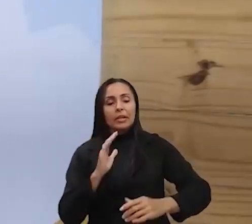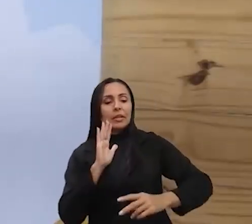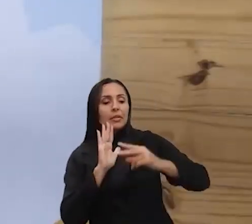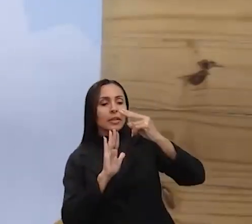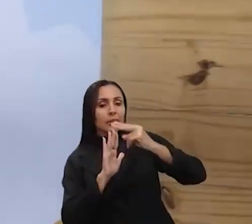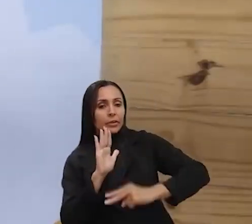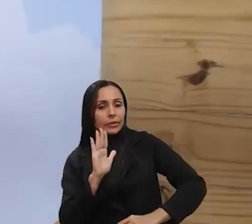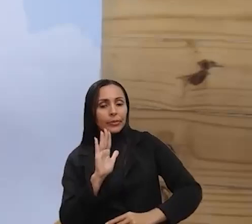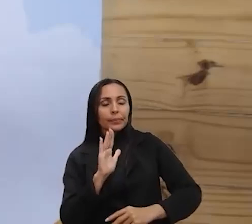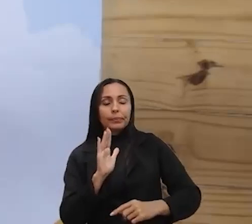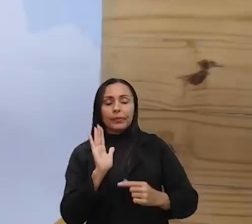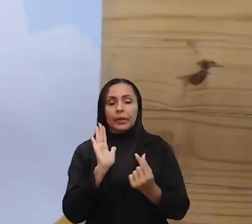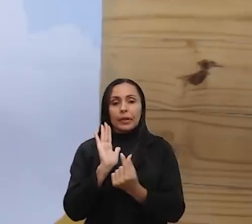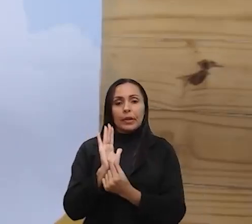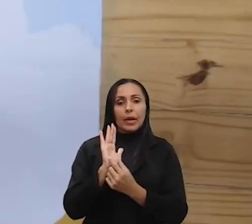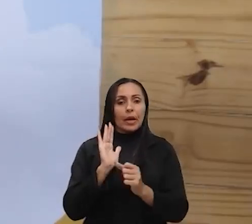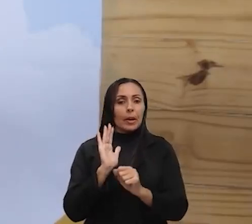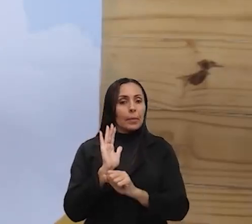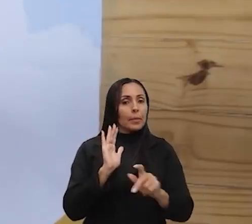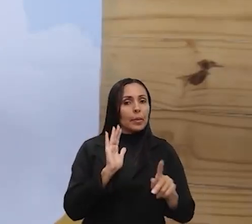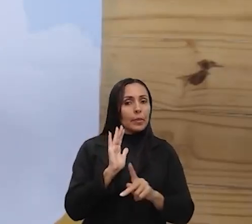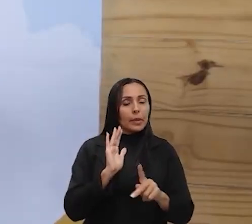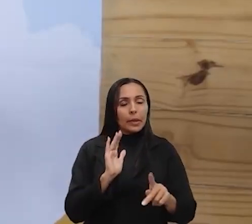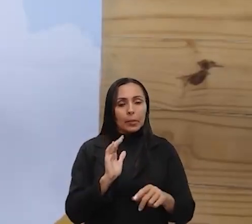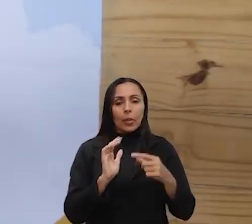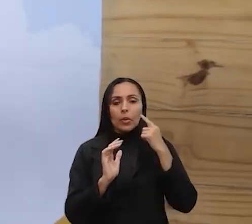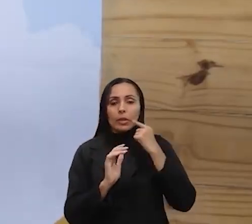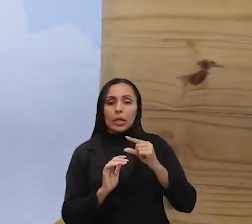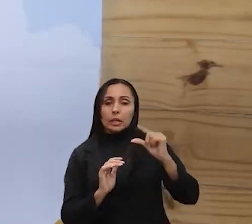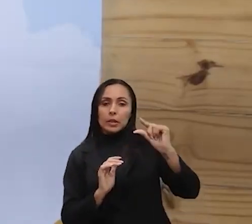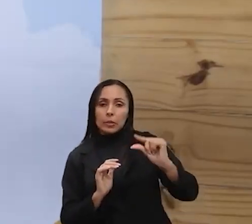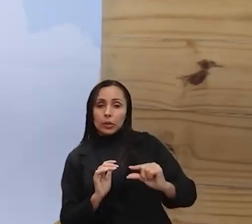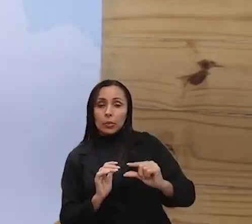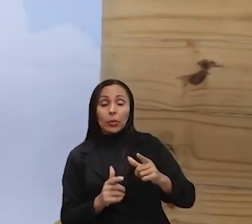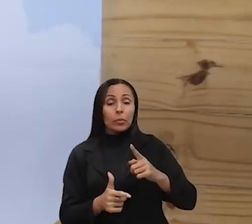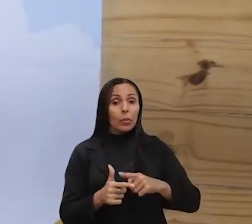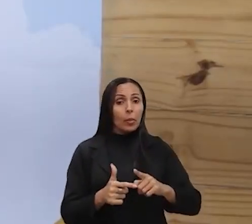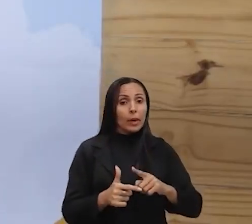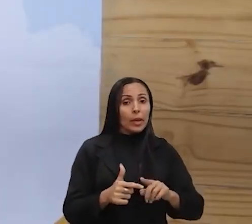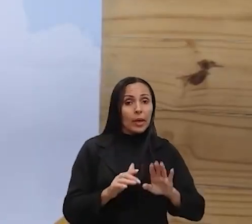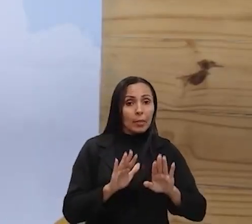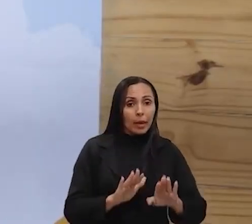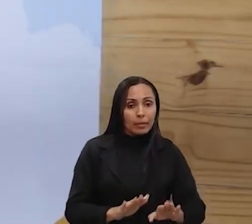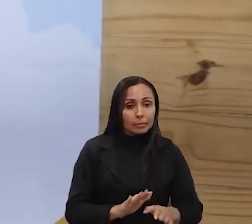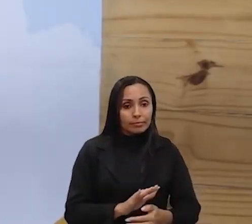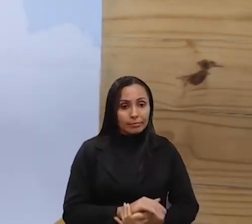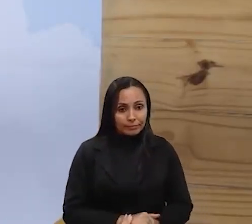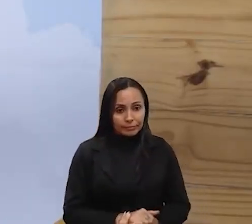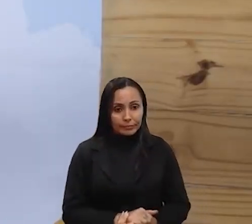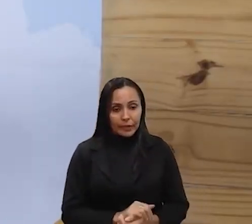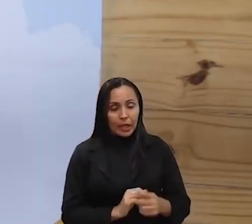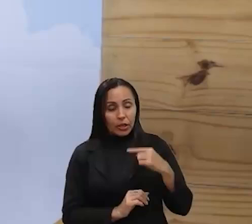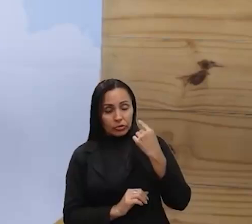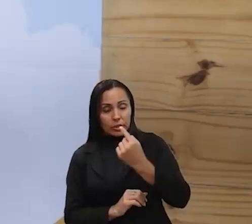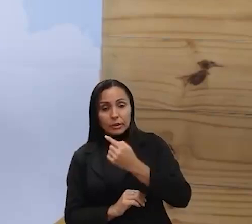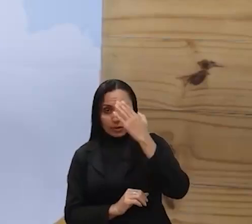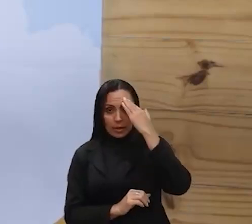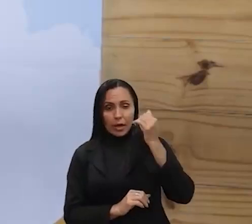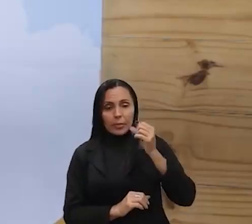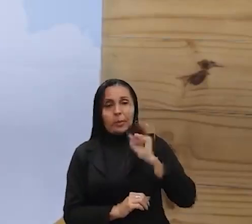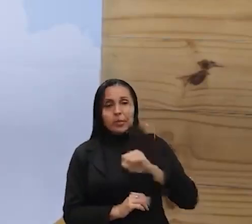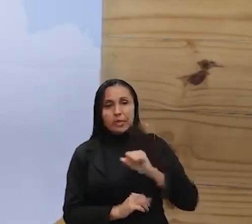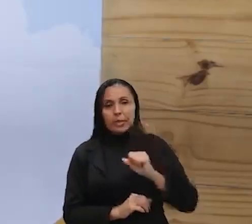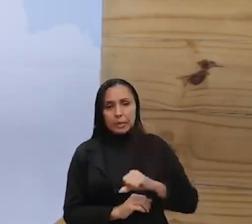leitura, aplicativos que possam minimizar o impacto daquela pessoa, que a gente sabe que pode sim